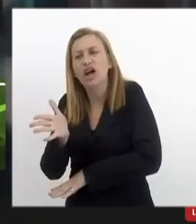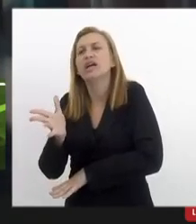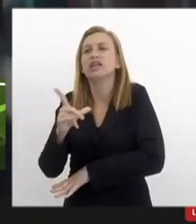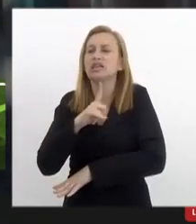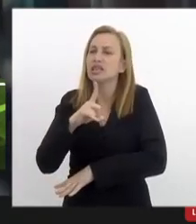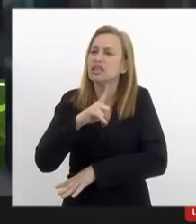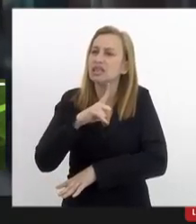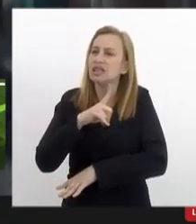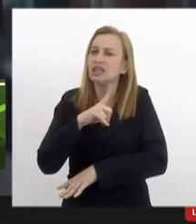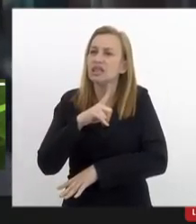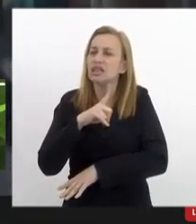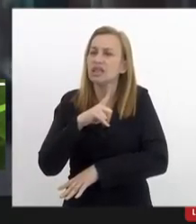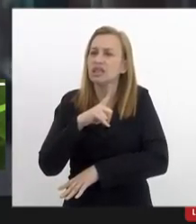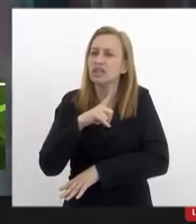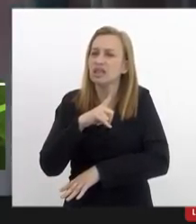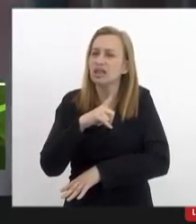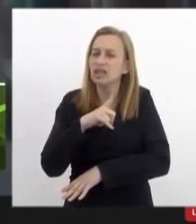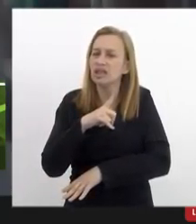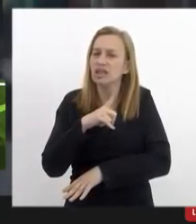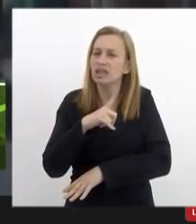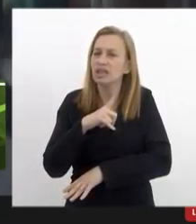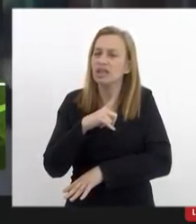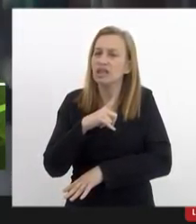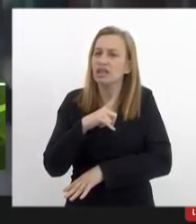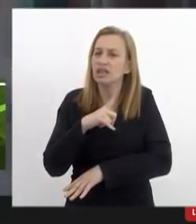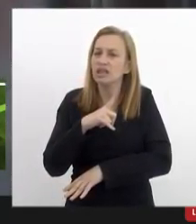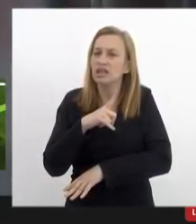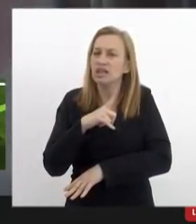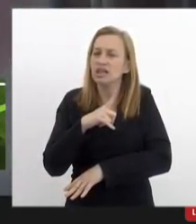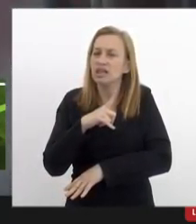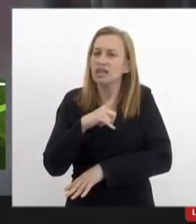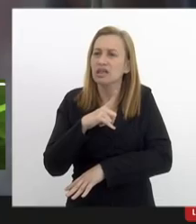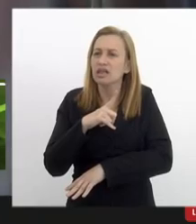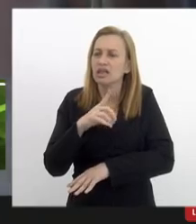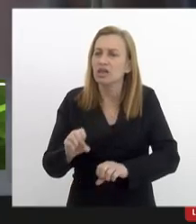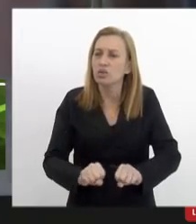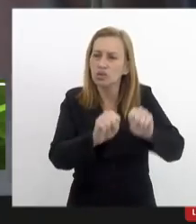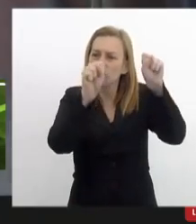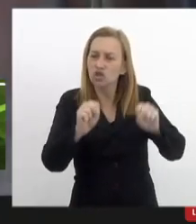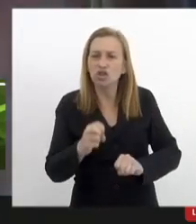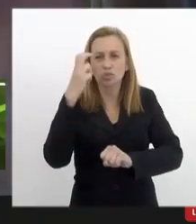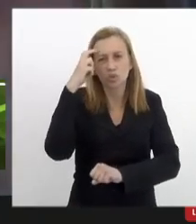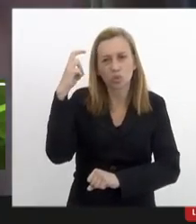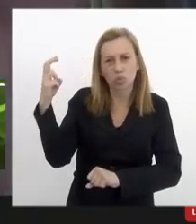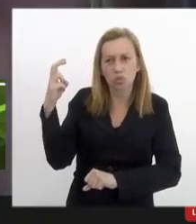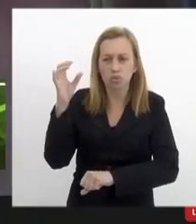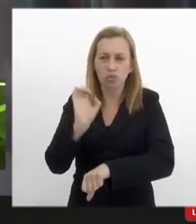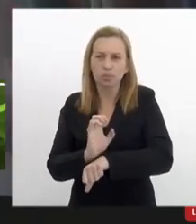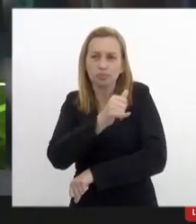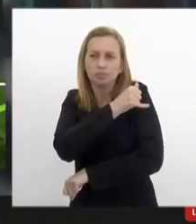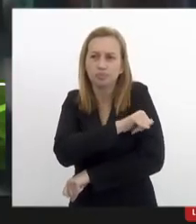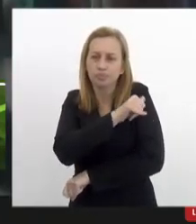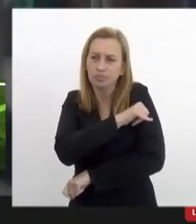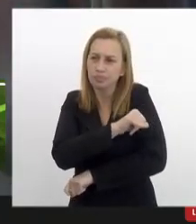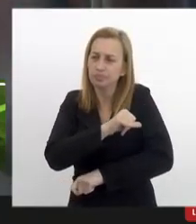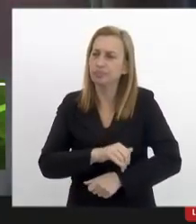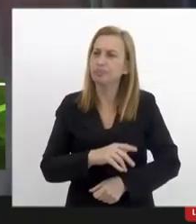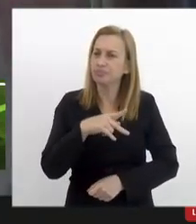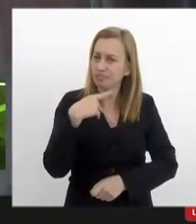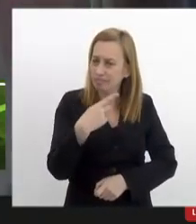a nos respaldar o sistema de cultura do Estado do Rio de Janeiro, que